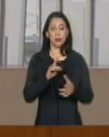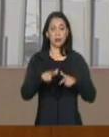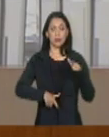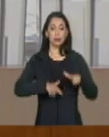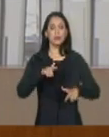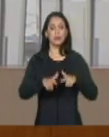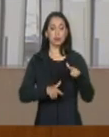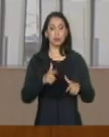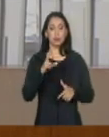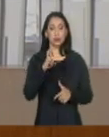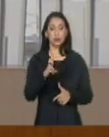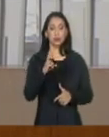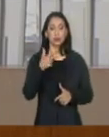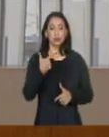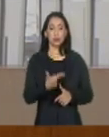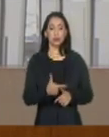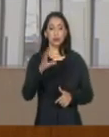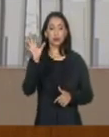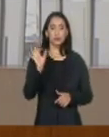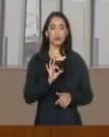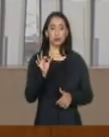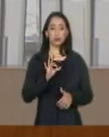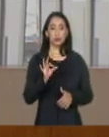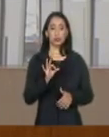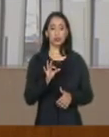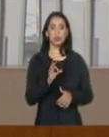casos, 52% não chegue à